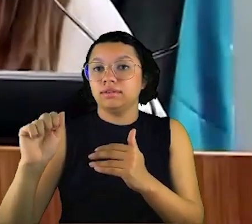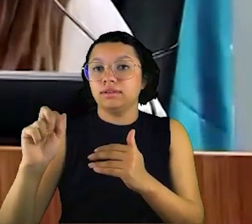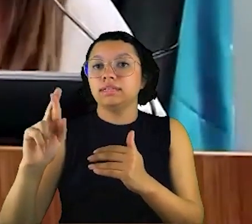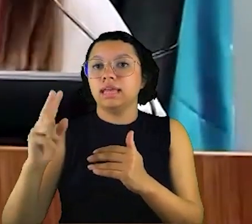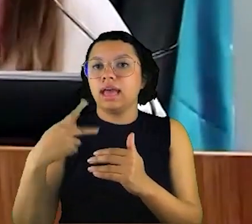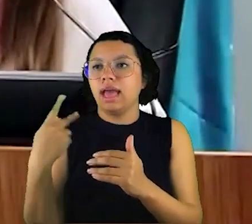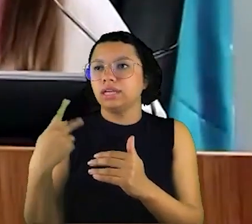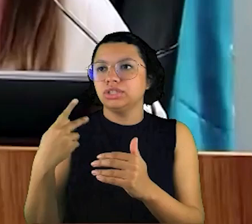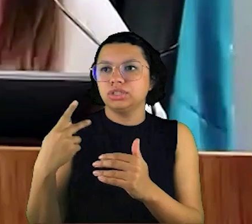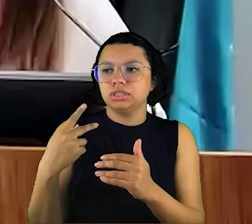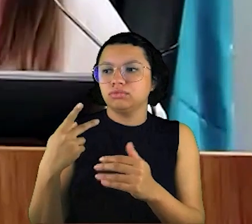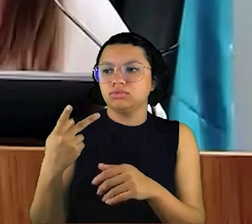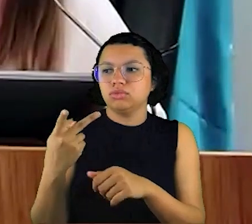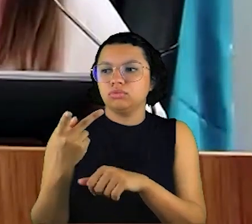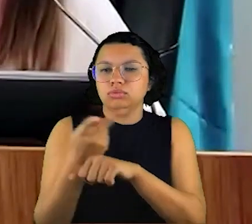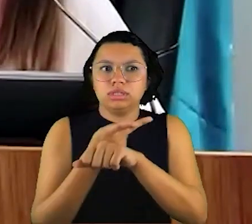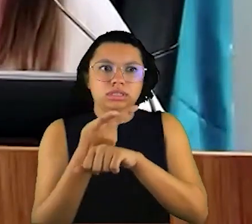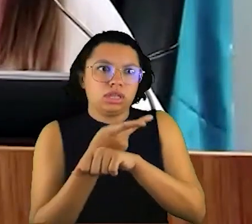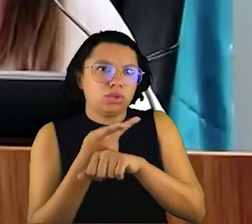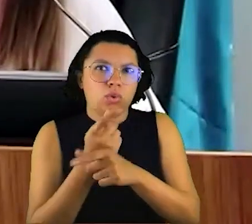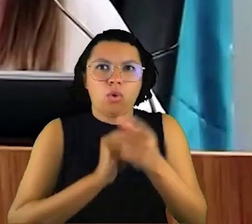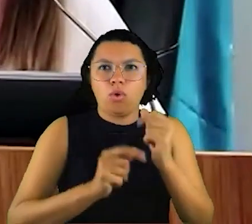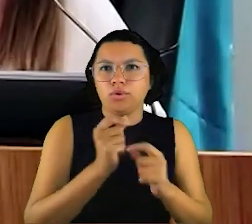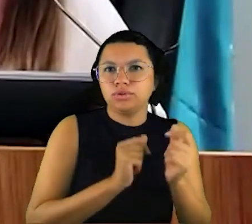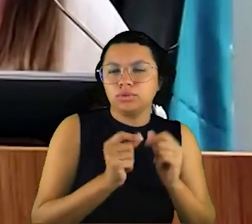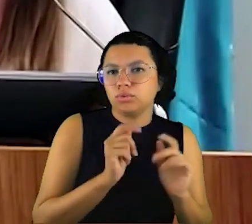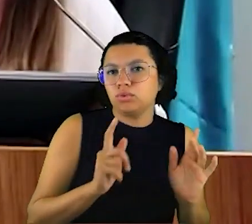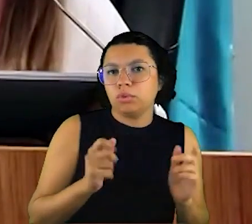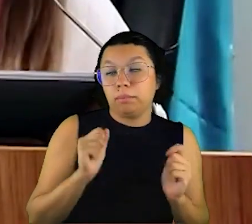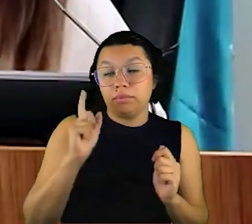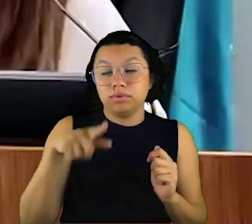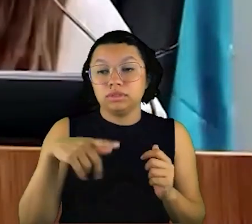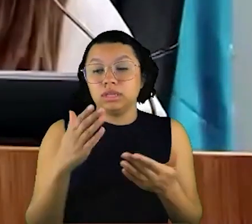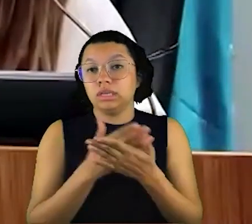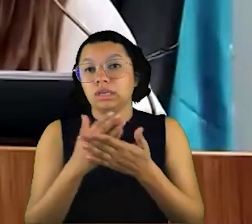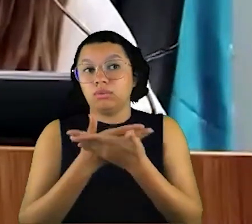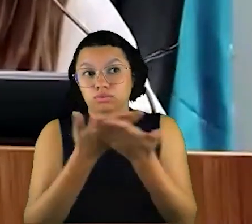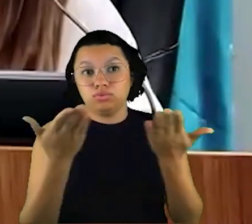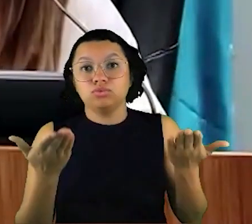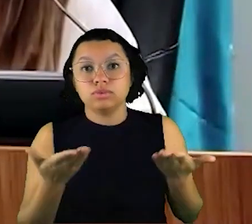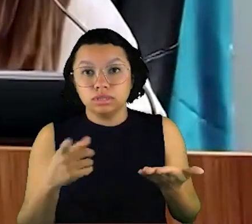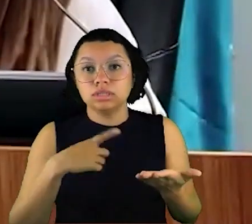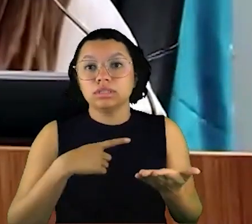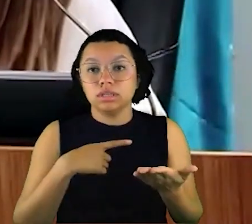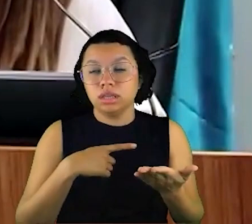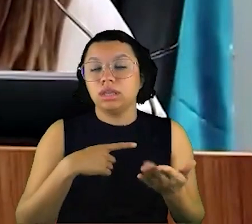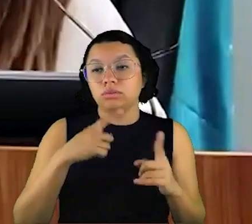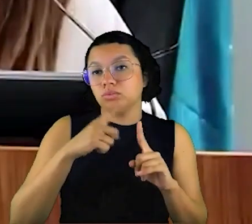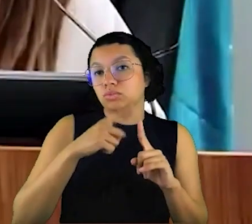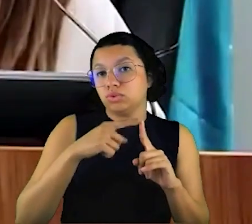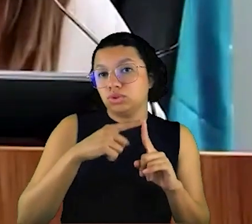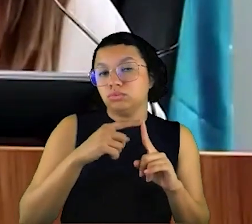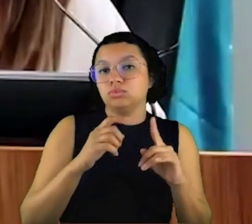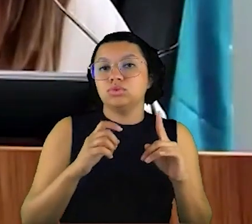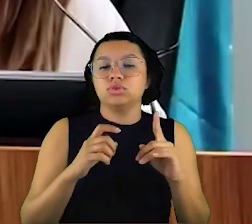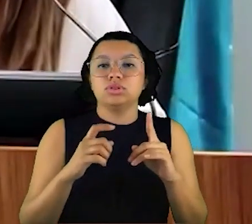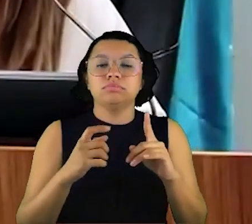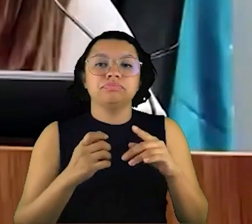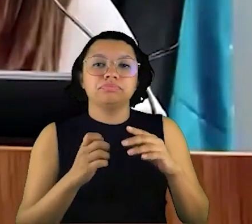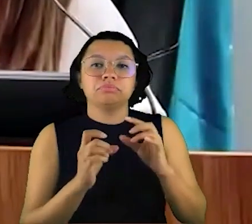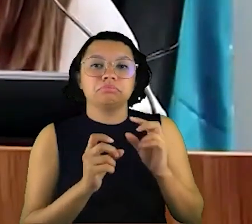nós aqui não somos exploradores econômicos, pode ser até que alguns de vocês tenham algum tipo de negócio nesse